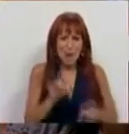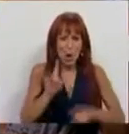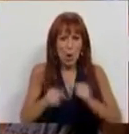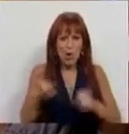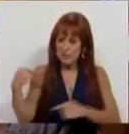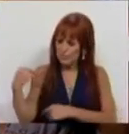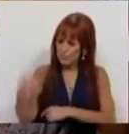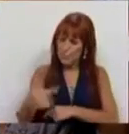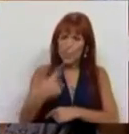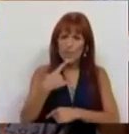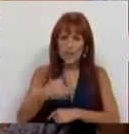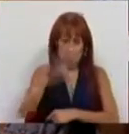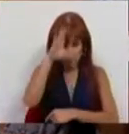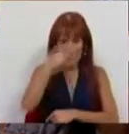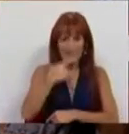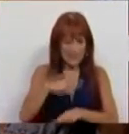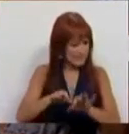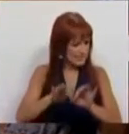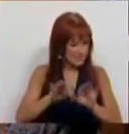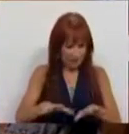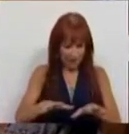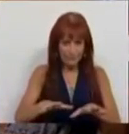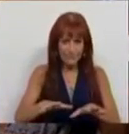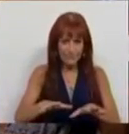que tem vindo a ser dito pelo Governo,